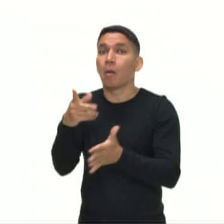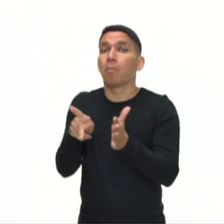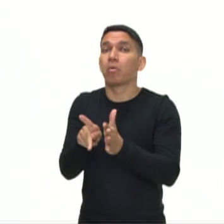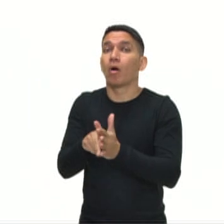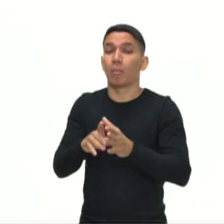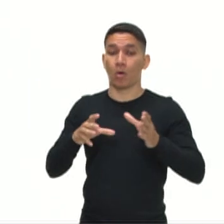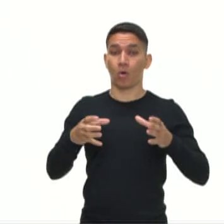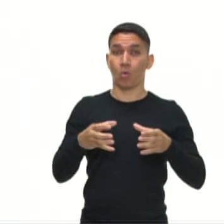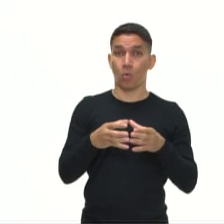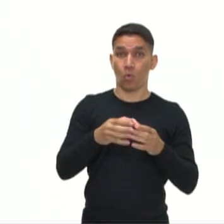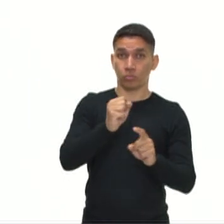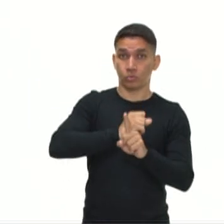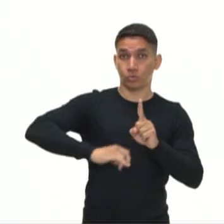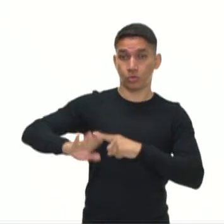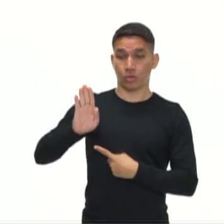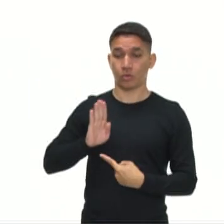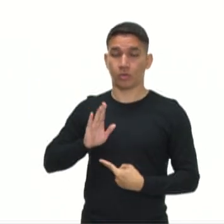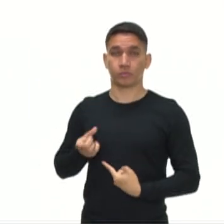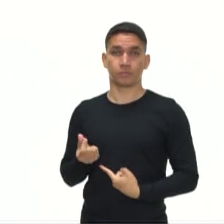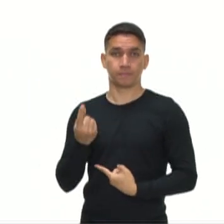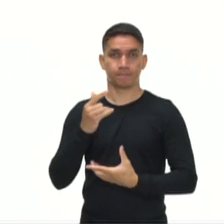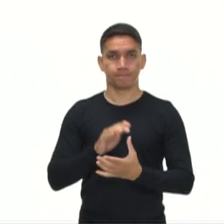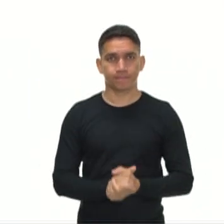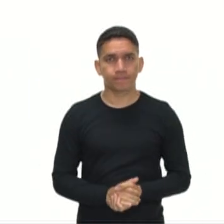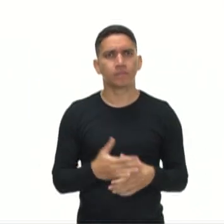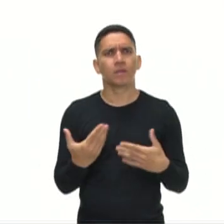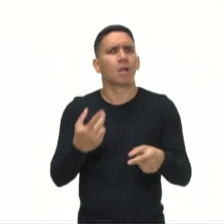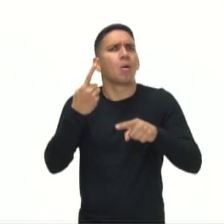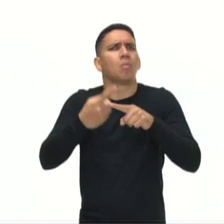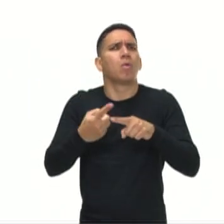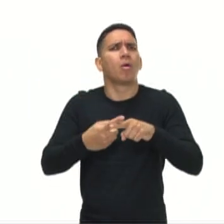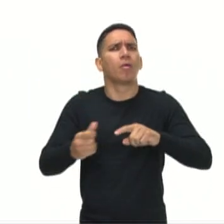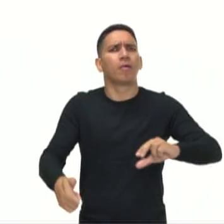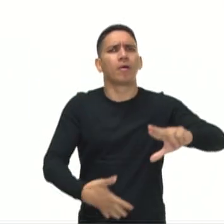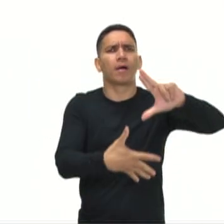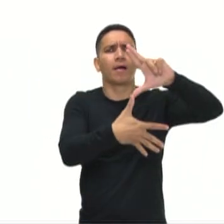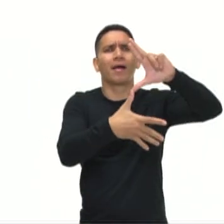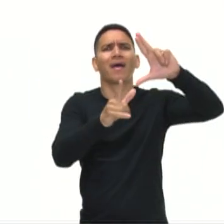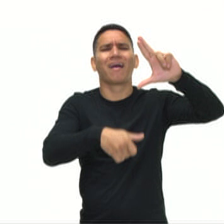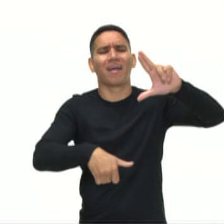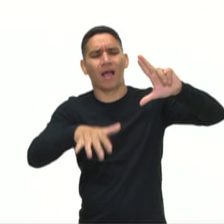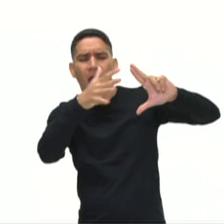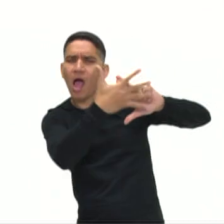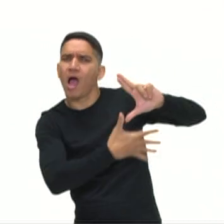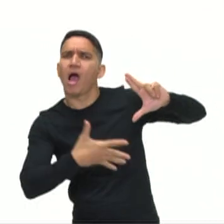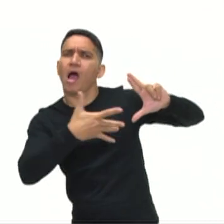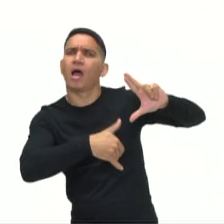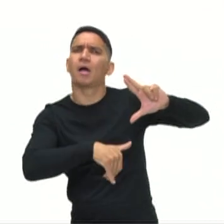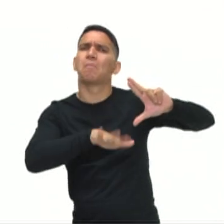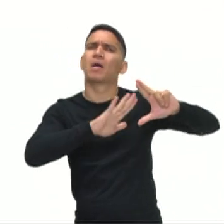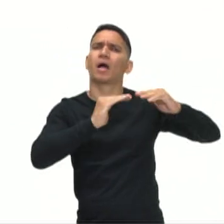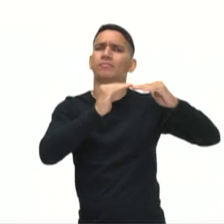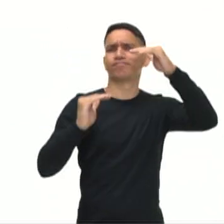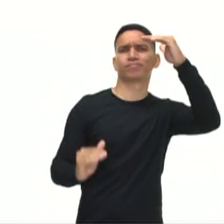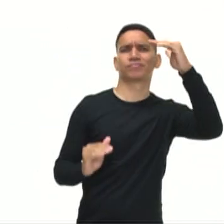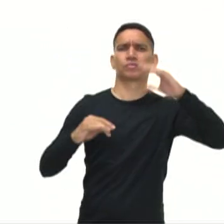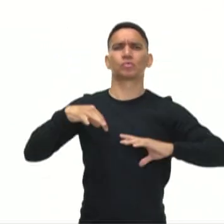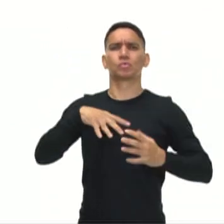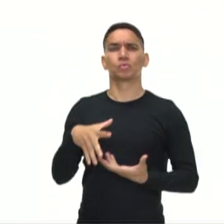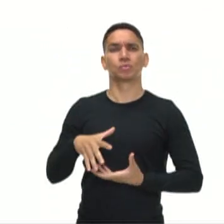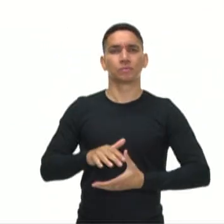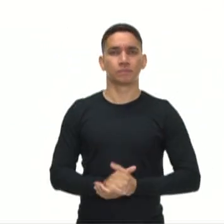burguesia, tá? Então veja aqui, ó, por que a América Latina é a região mais desigual do